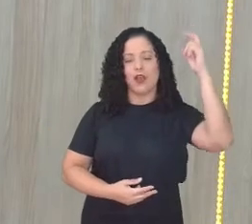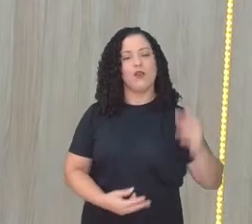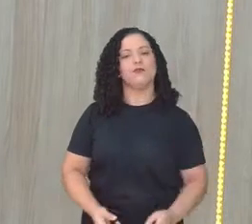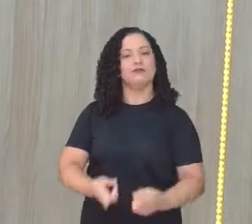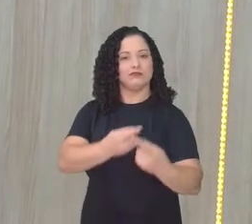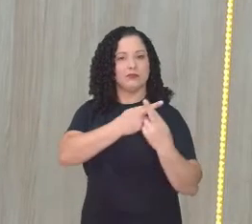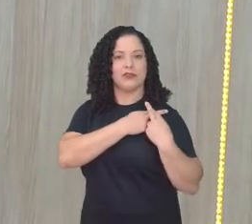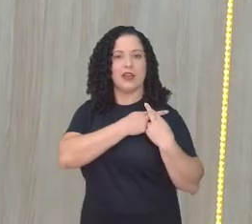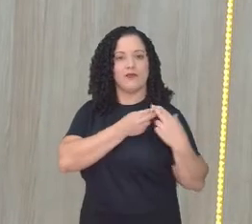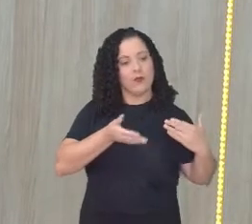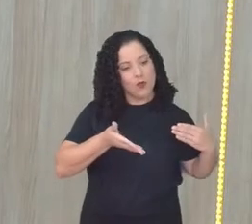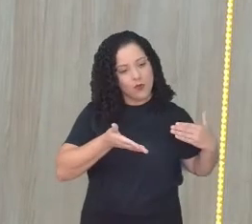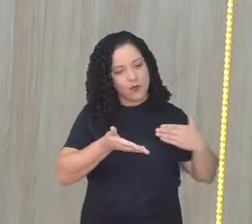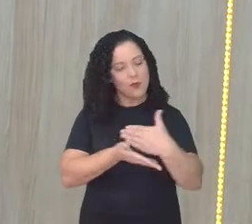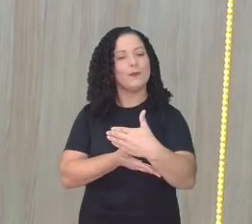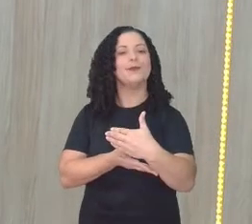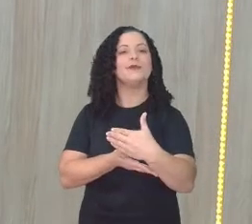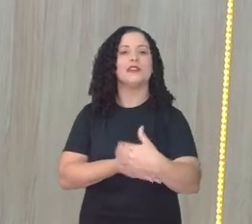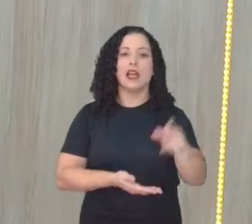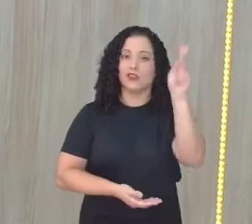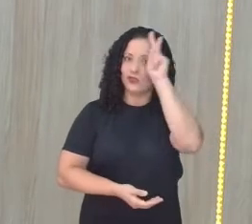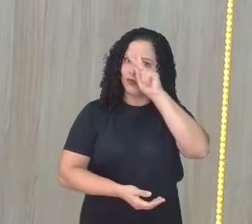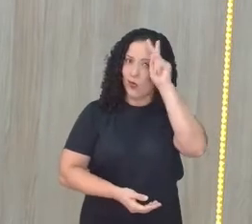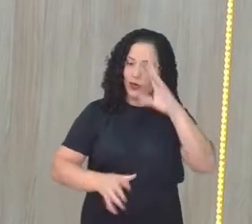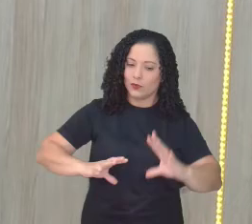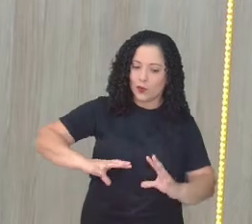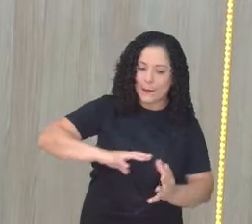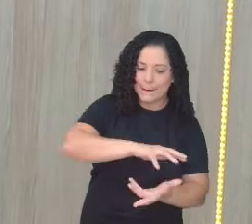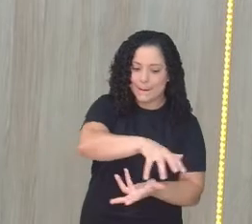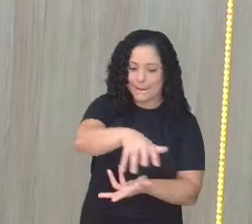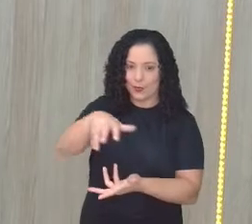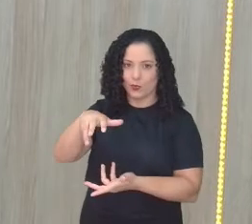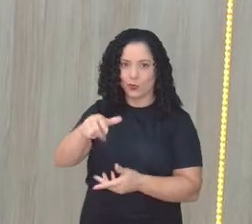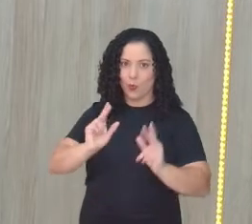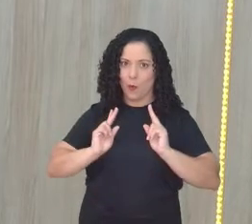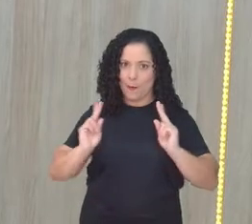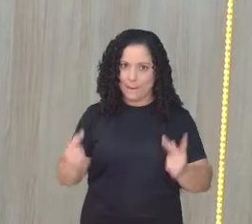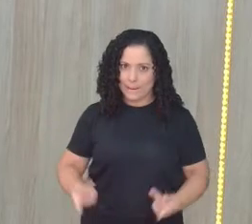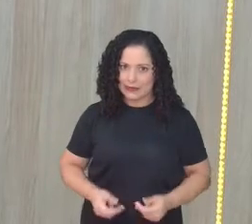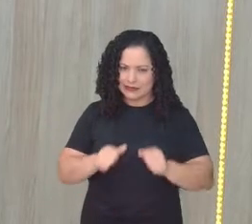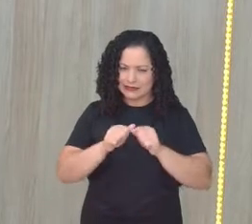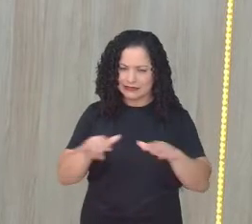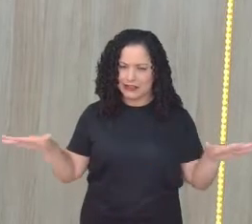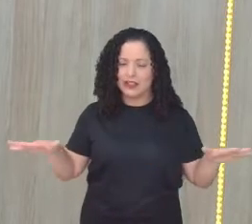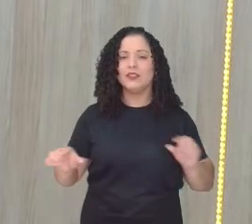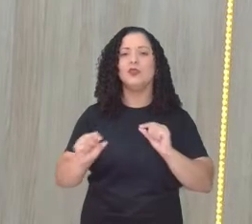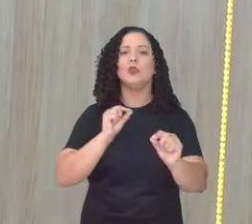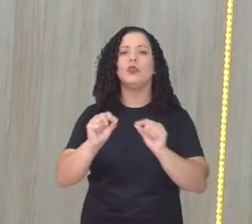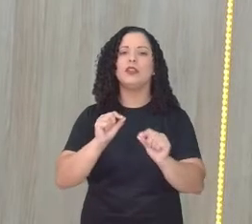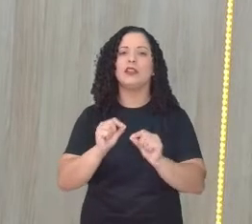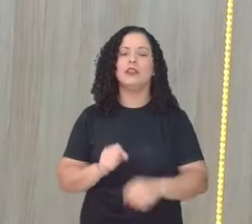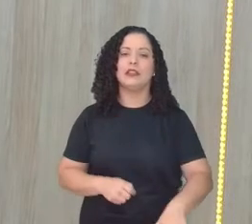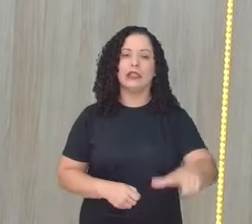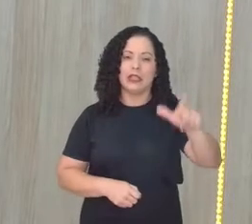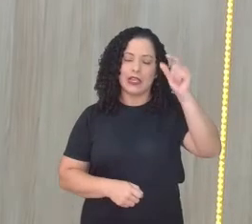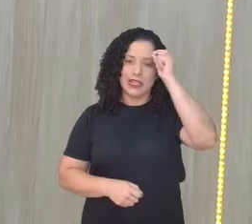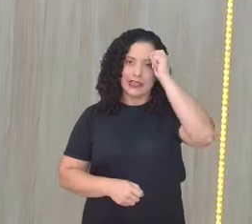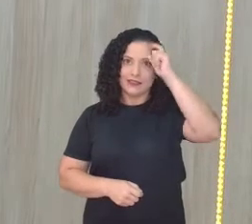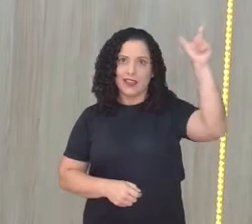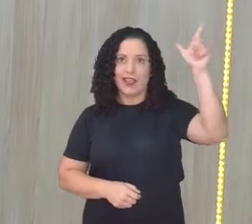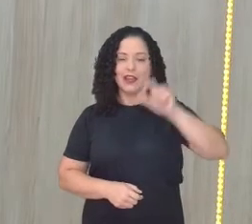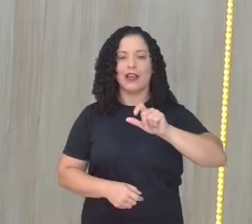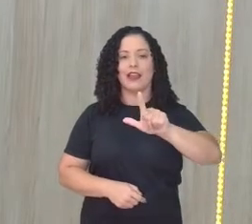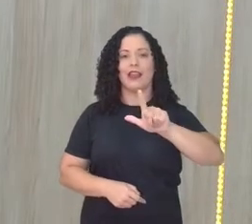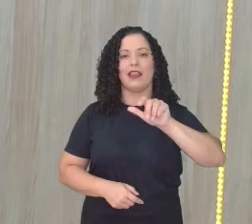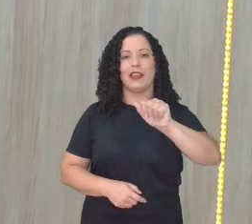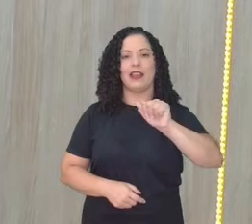por introduzir na história da humanidade o que a gente chama de pensamento laico, ou seja, o pensamento